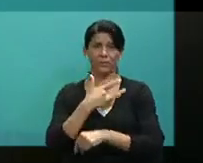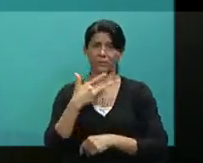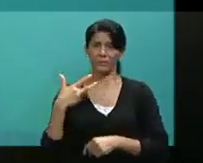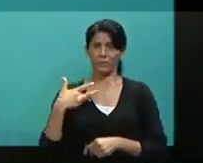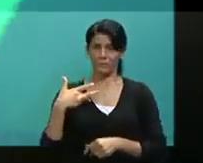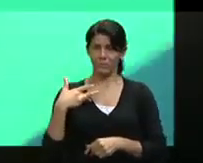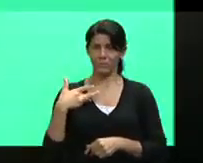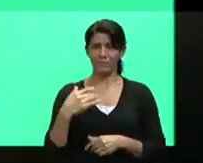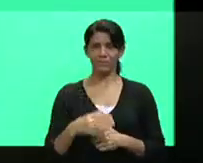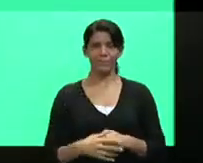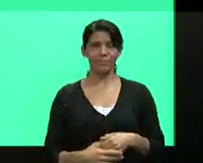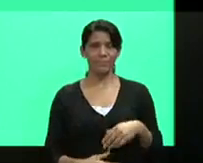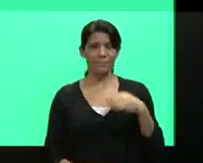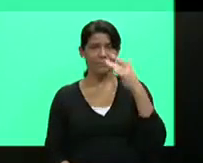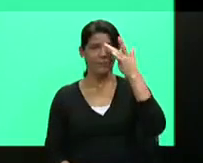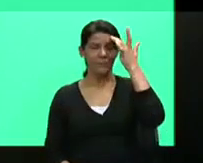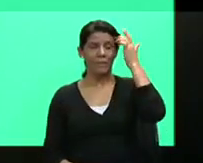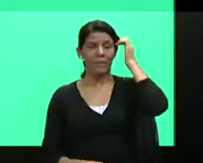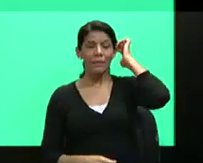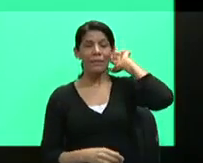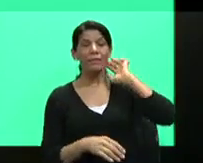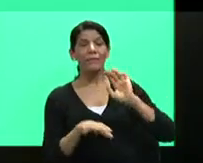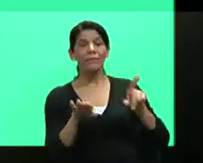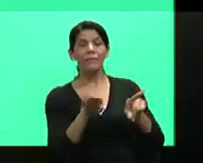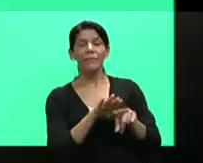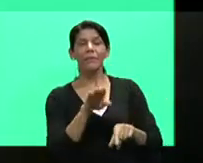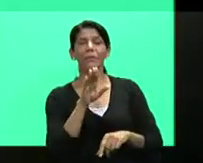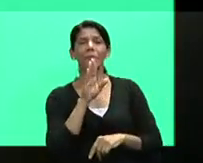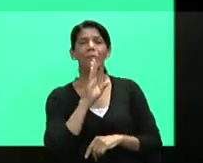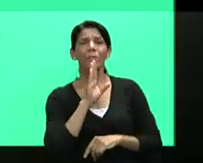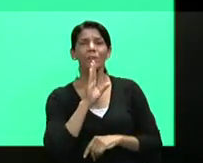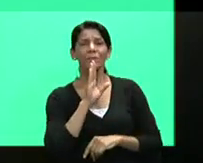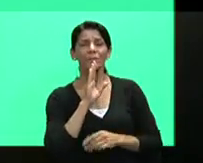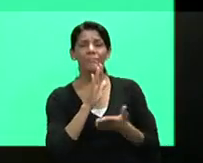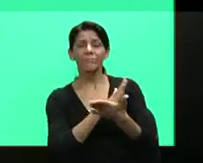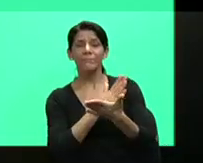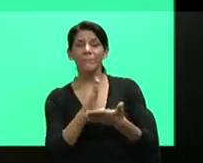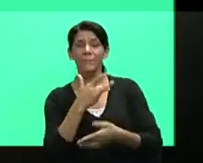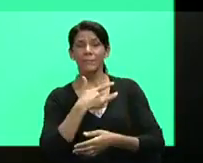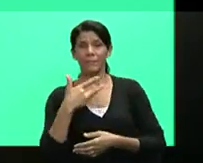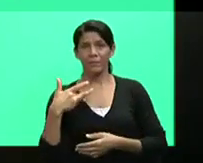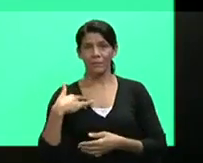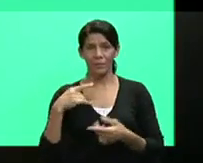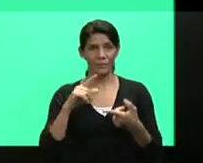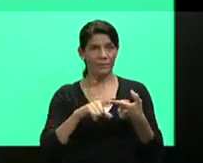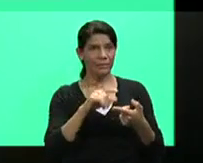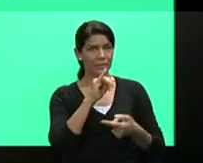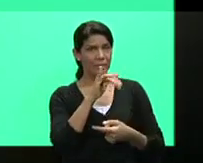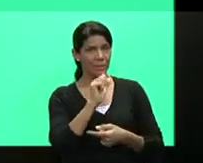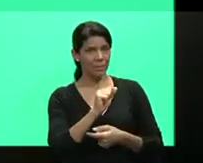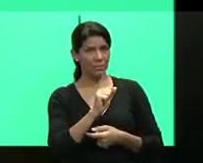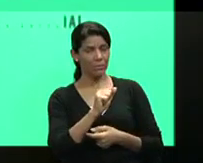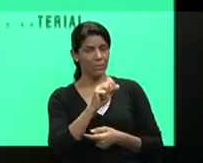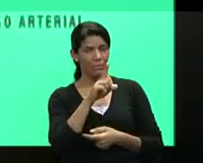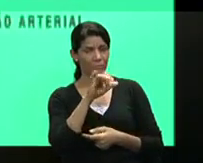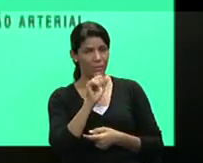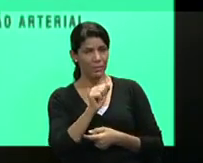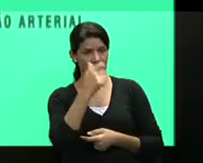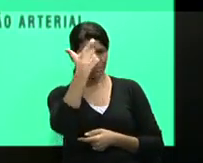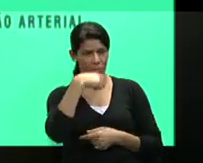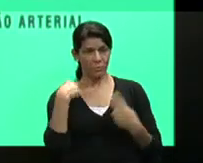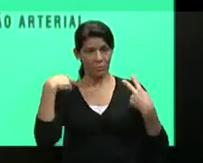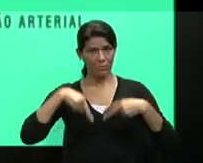saúde. Vamos conhecer a classificação de algumas doenças, como síndrome da imunodeficiência humana e